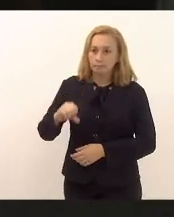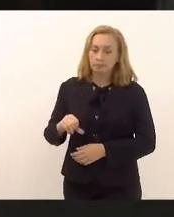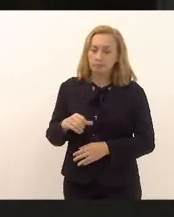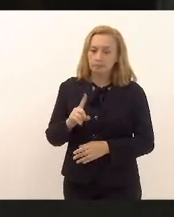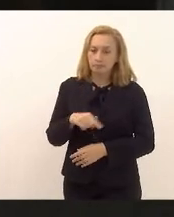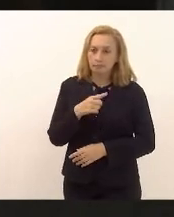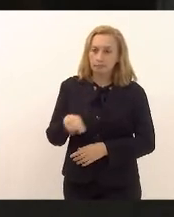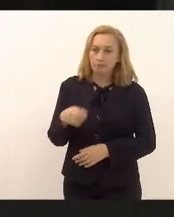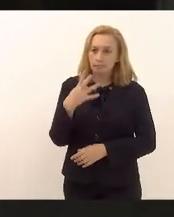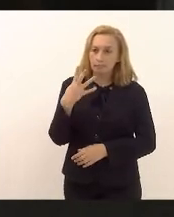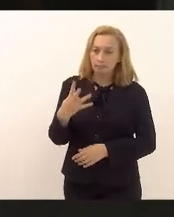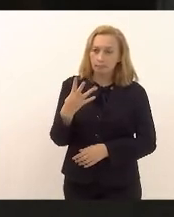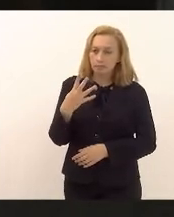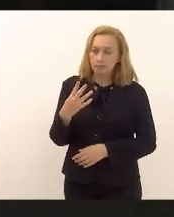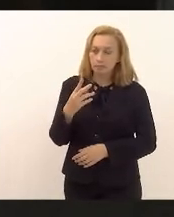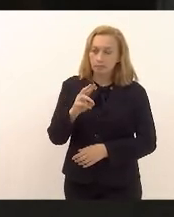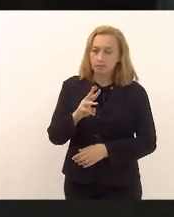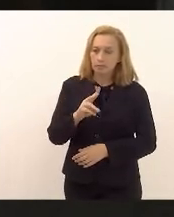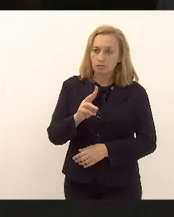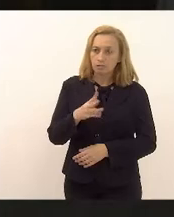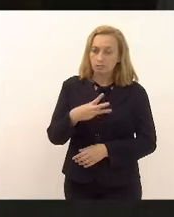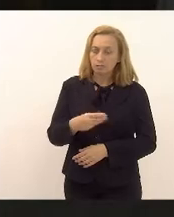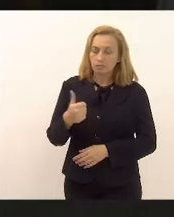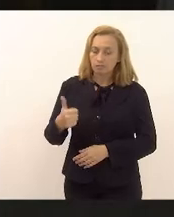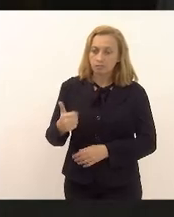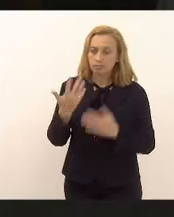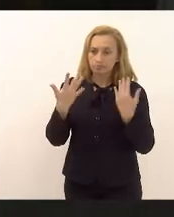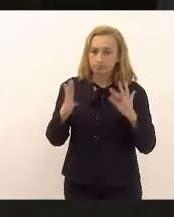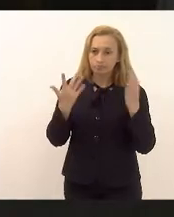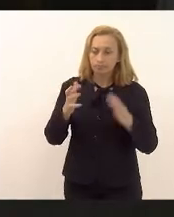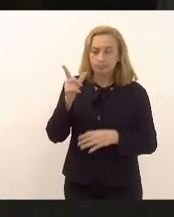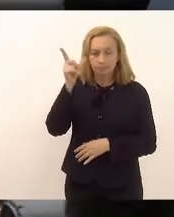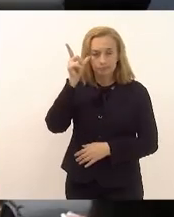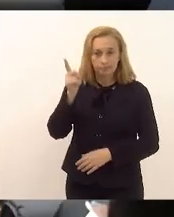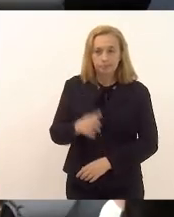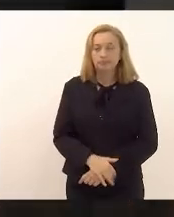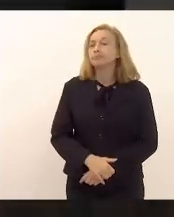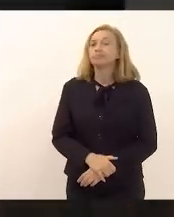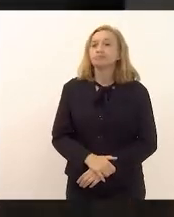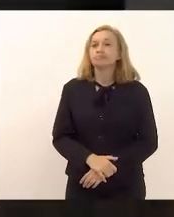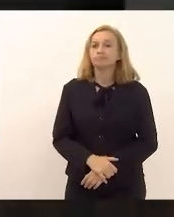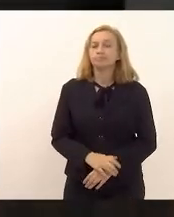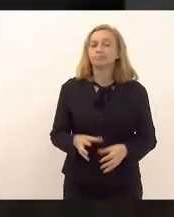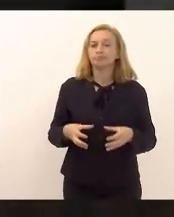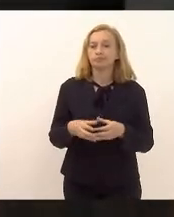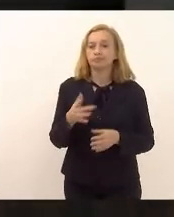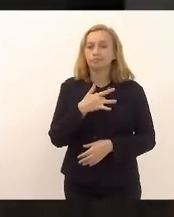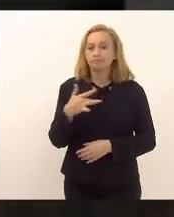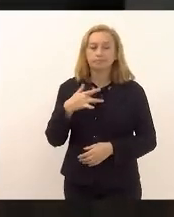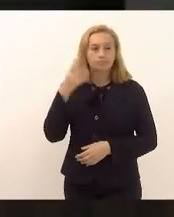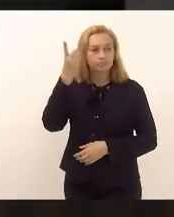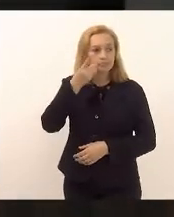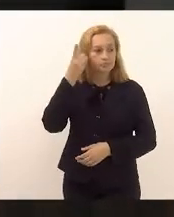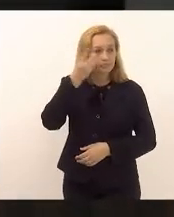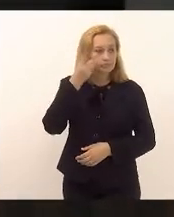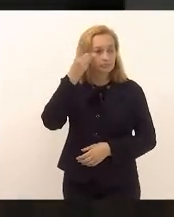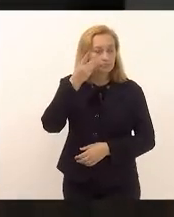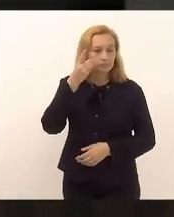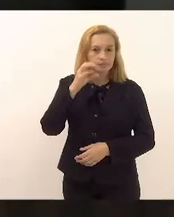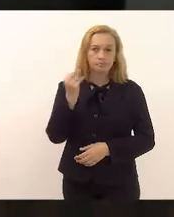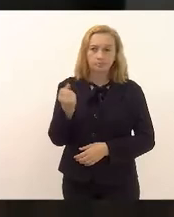Prejudicados 4 e 31. Parabéns, Lucinha. Pela Comissão de Saúde, deputada Marta